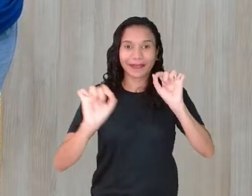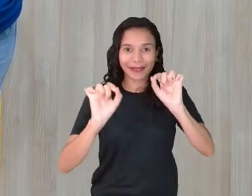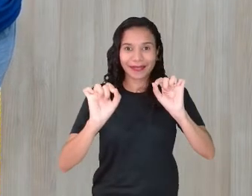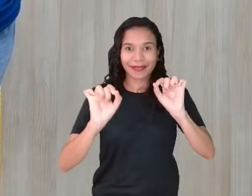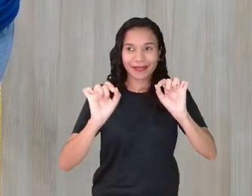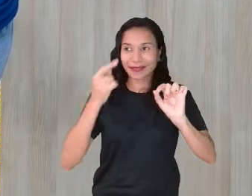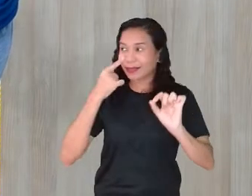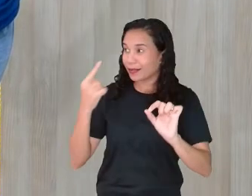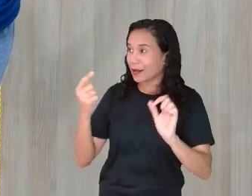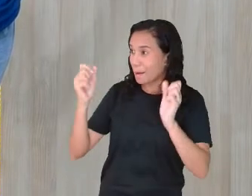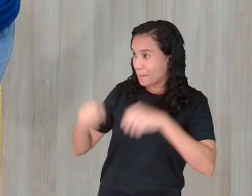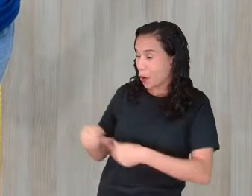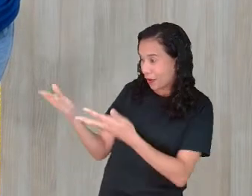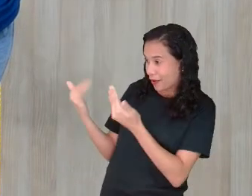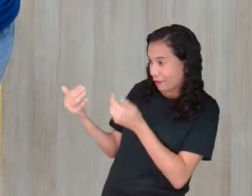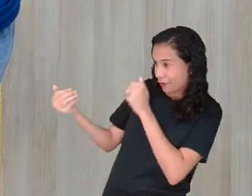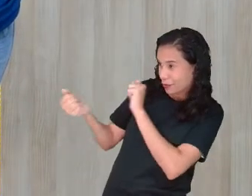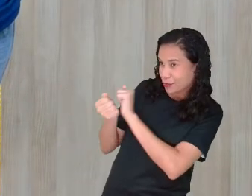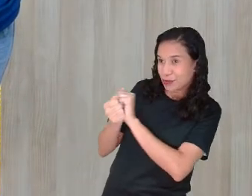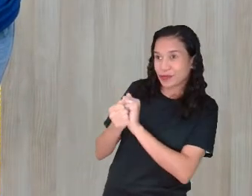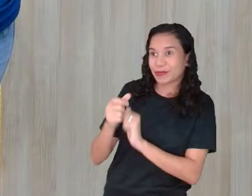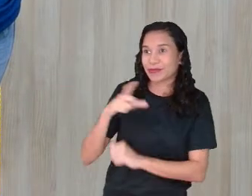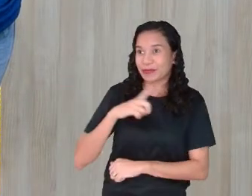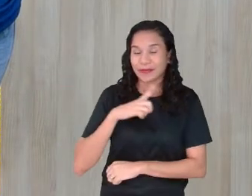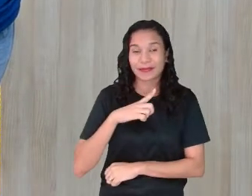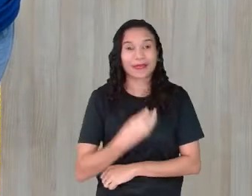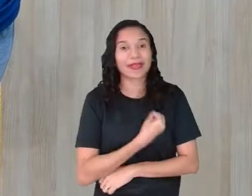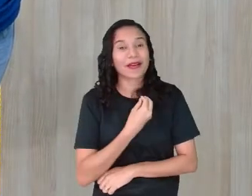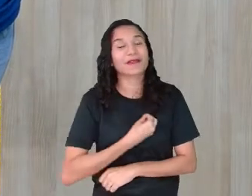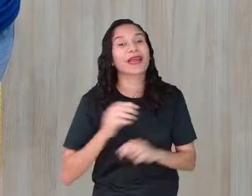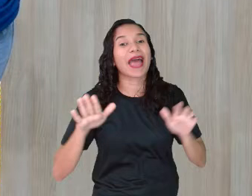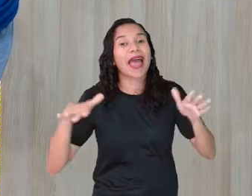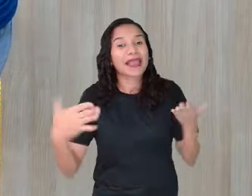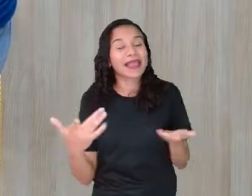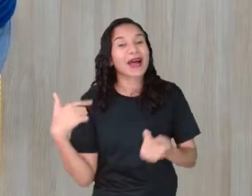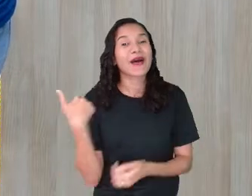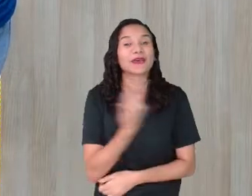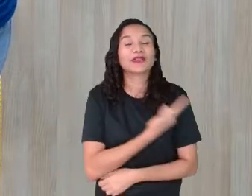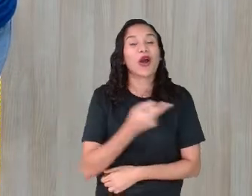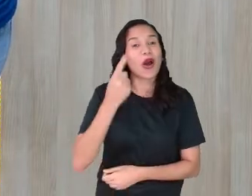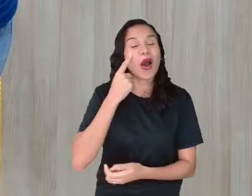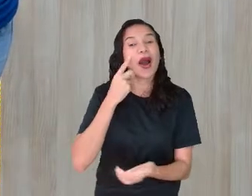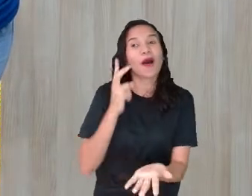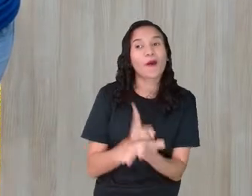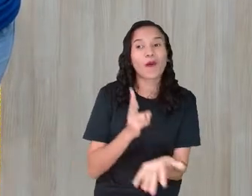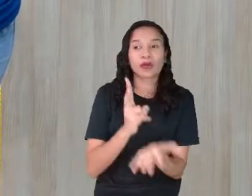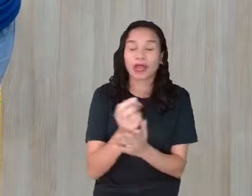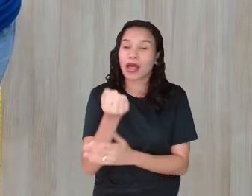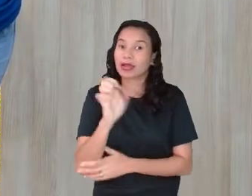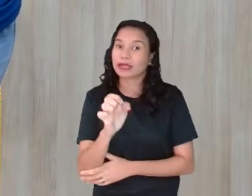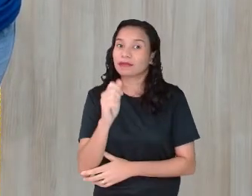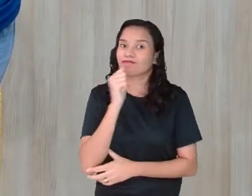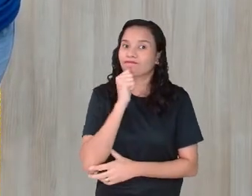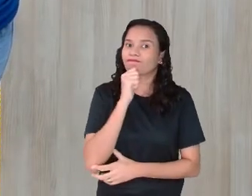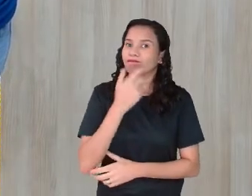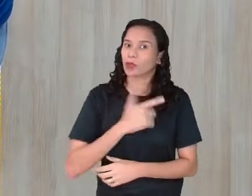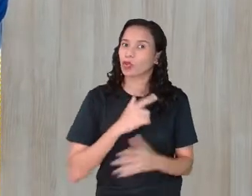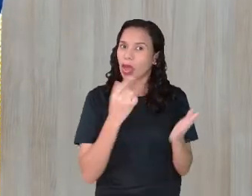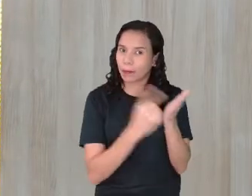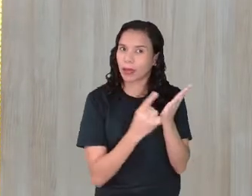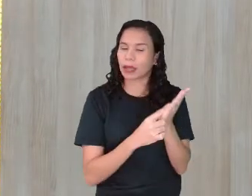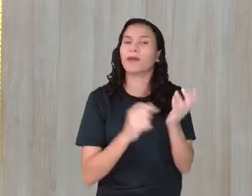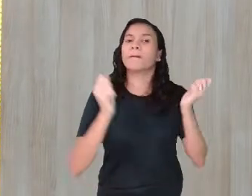Pois é. Vem cá, Vanessa, vem cá. Ah, não, tá. Então, gente, ó, vamos seguir aqui. Se você não baixou